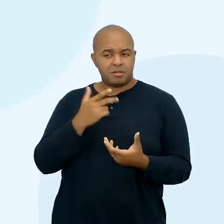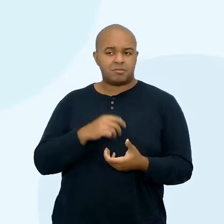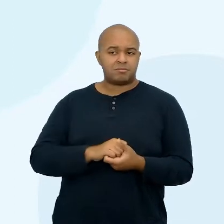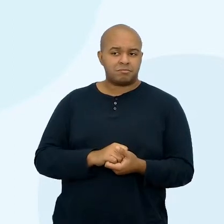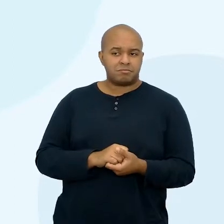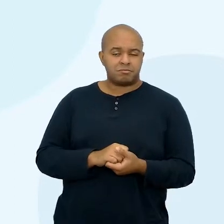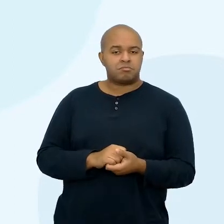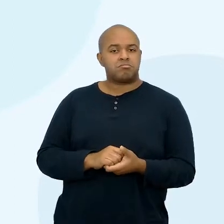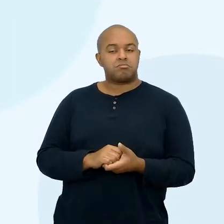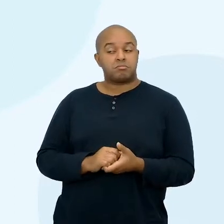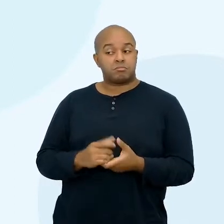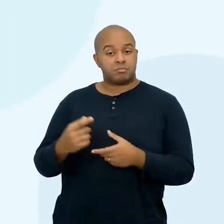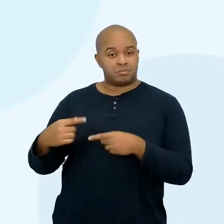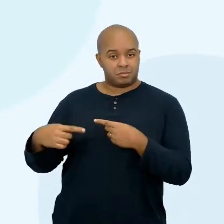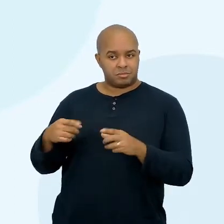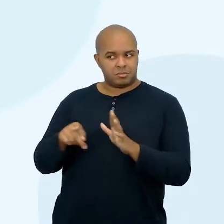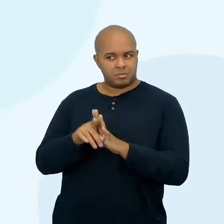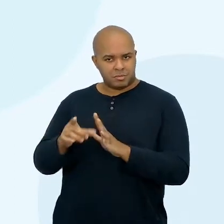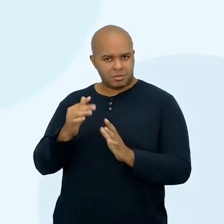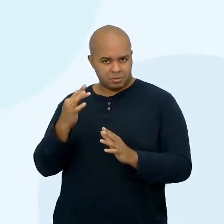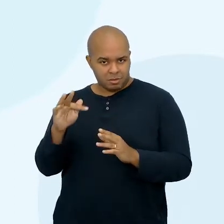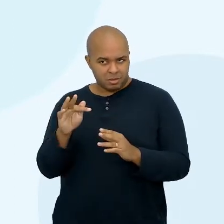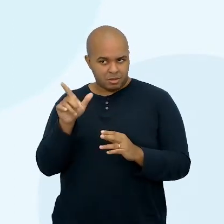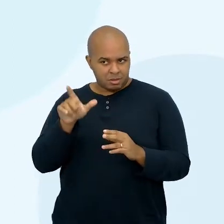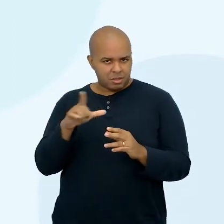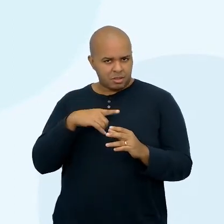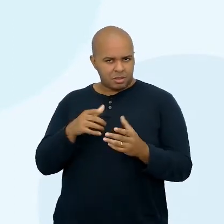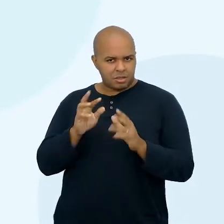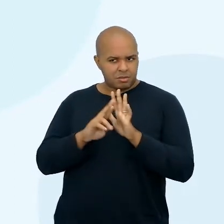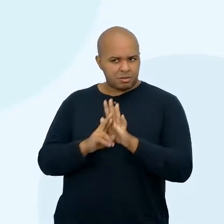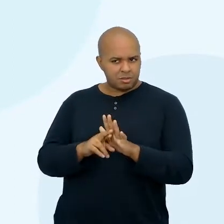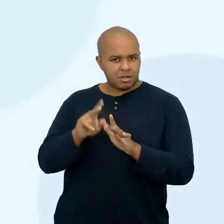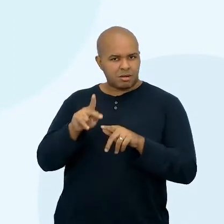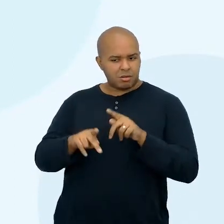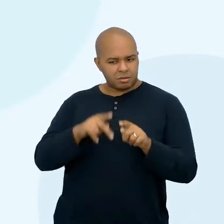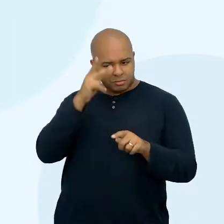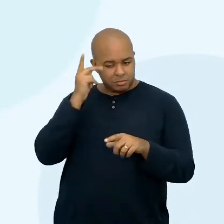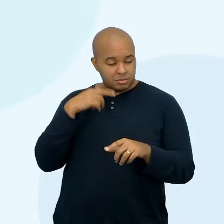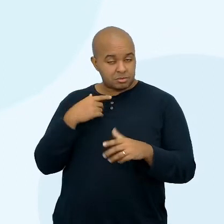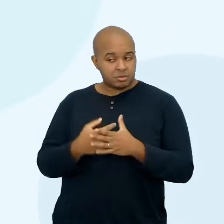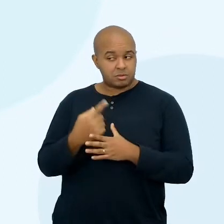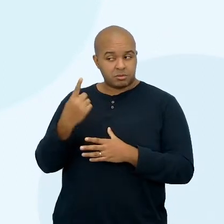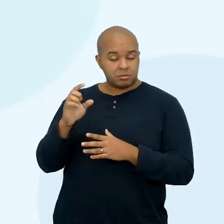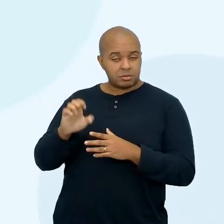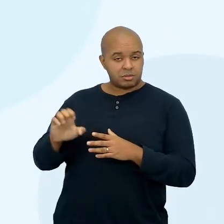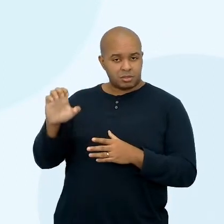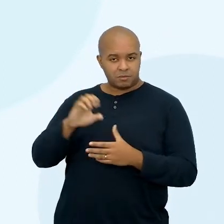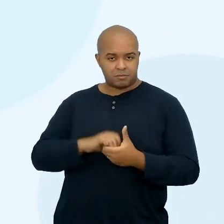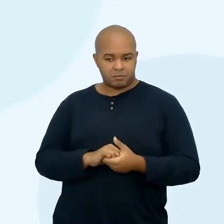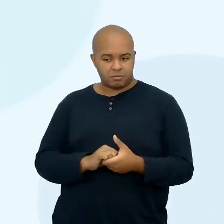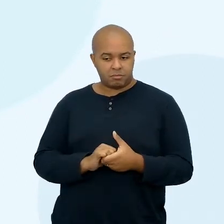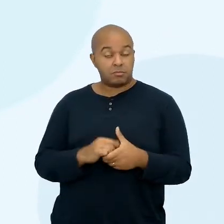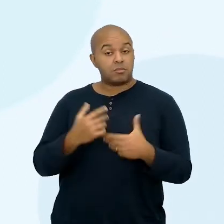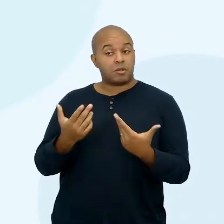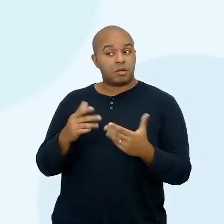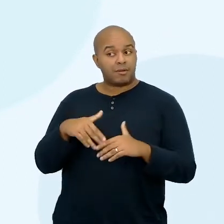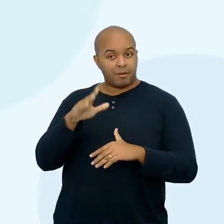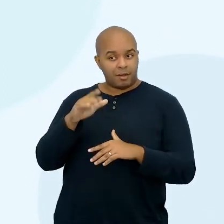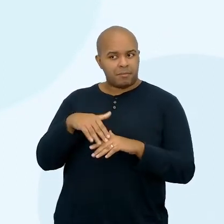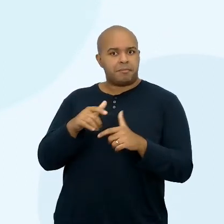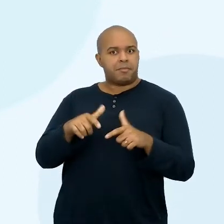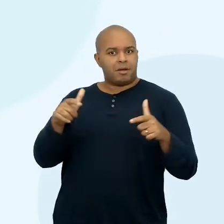mas eu quero lembrá-los, que o Congresso Nacional também tem senadores que são escolhidos pelo povo.